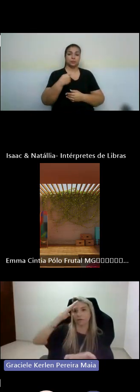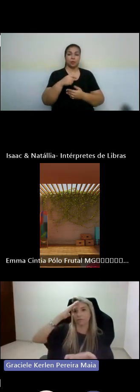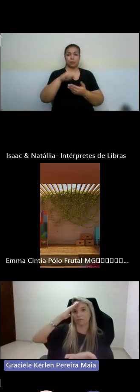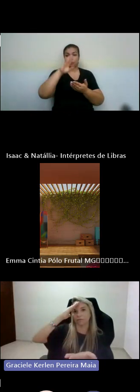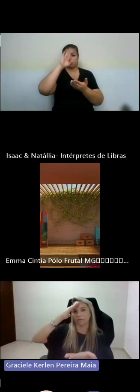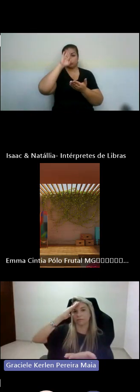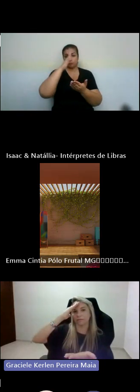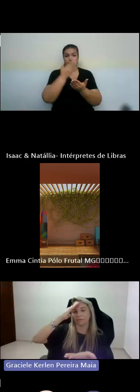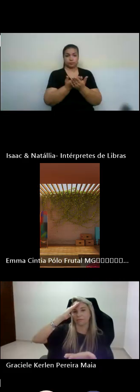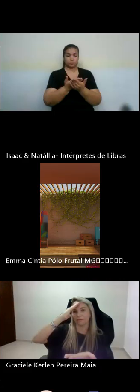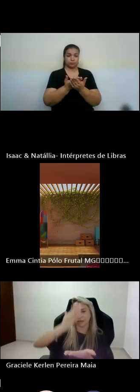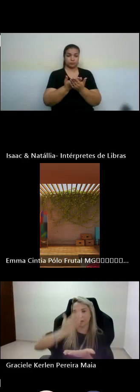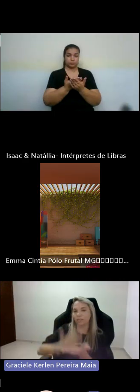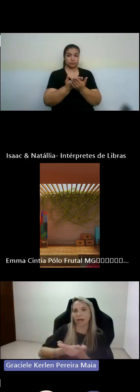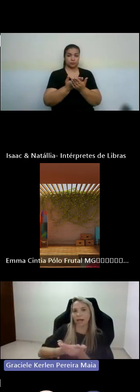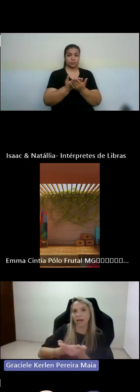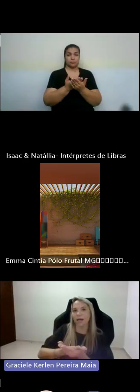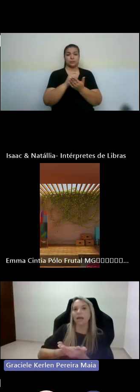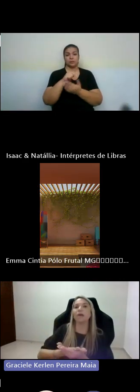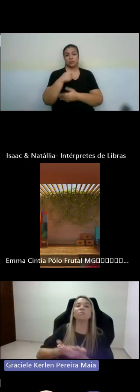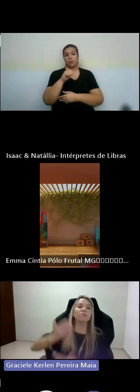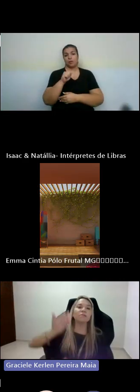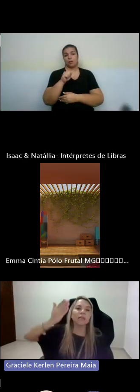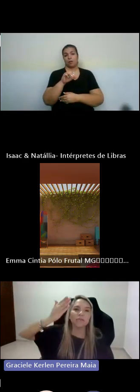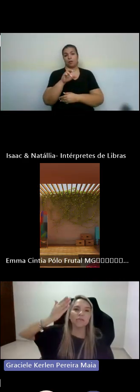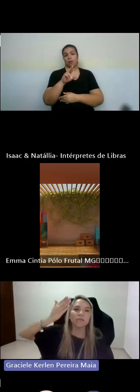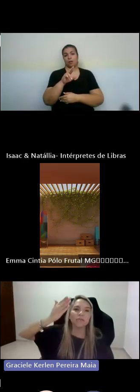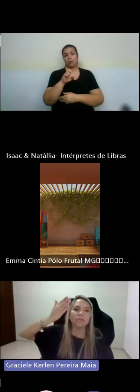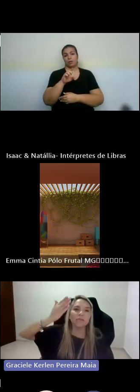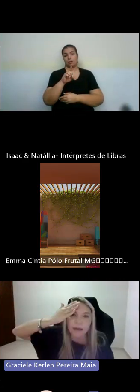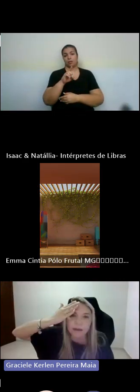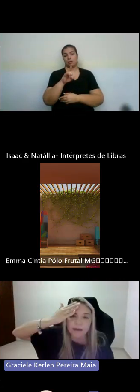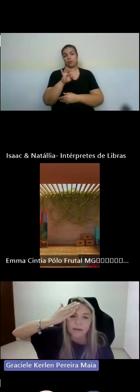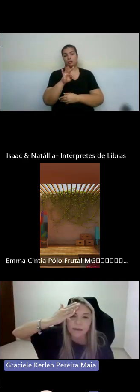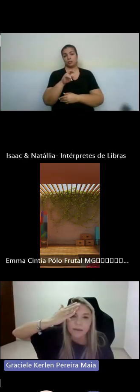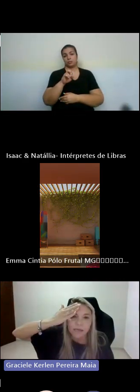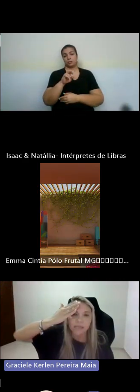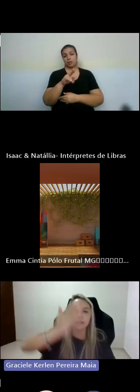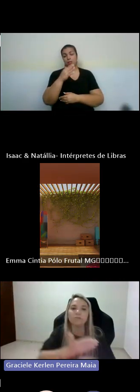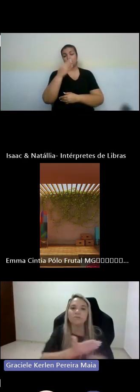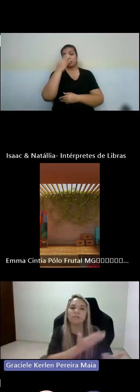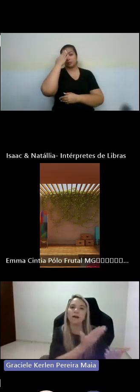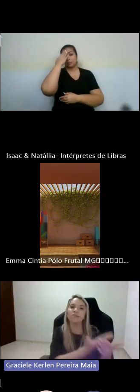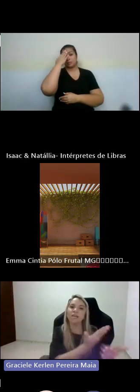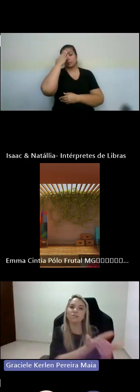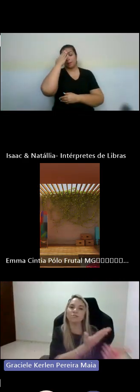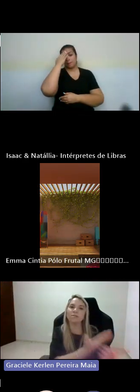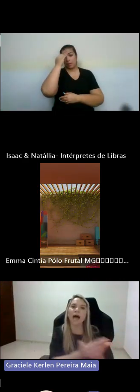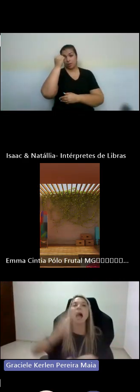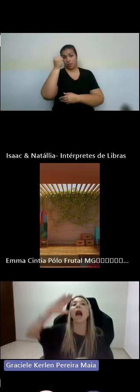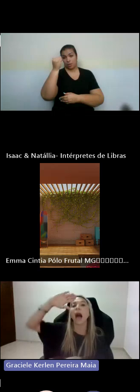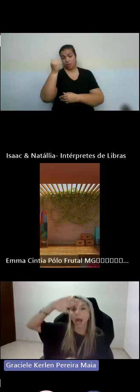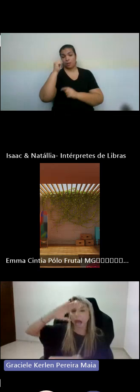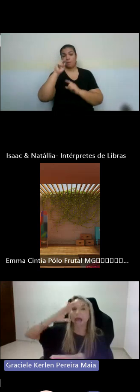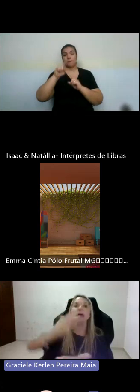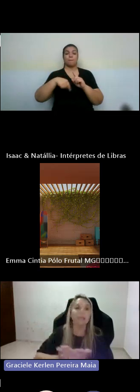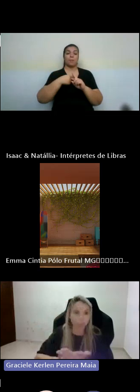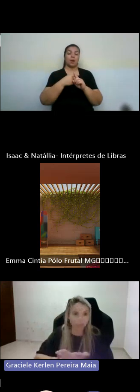tá certo? Aqui, ó, acreditar. Eu tenho o sinal de saber e tenho o sinal de